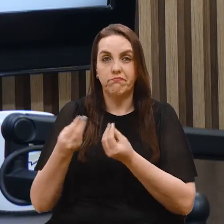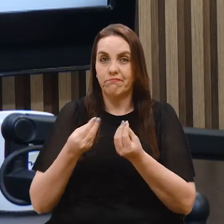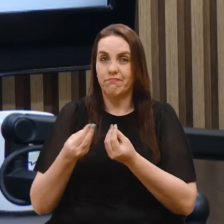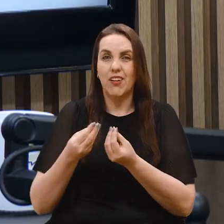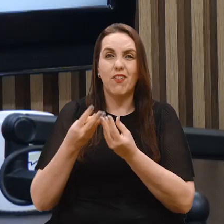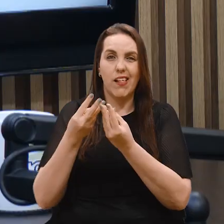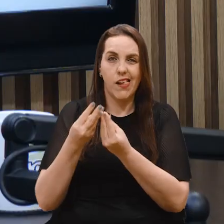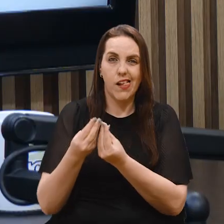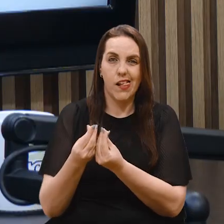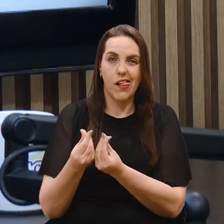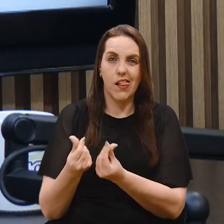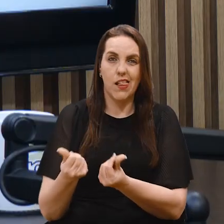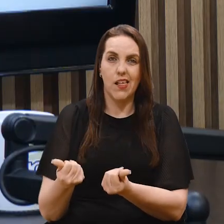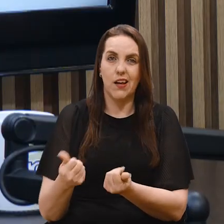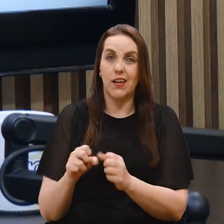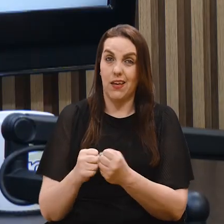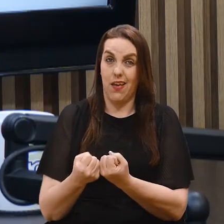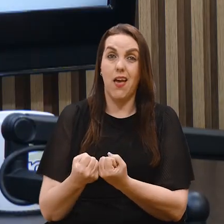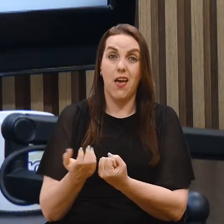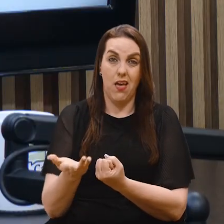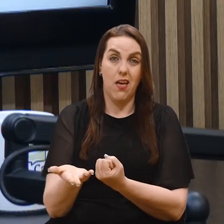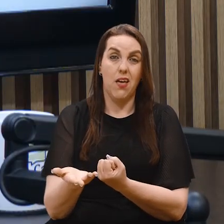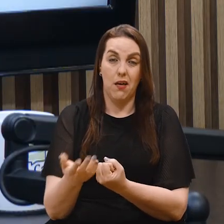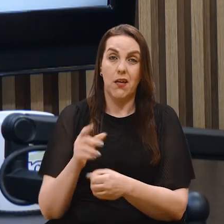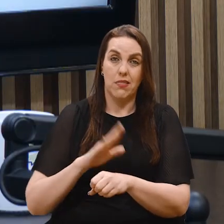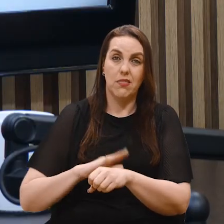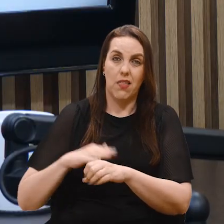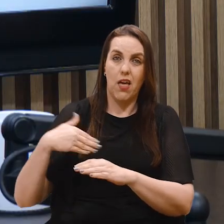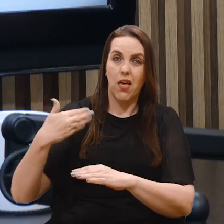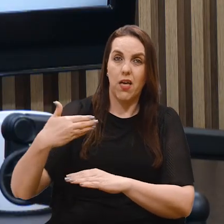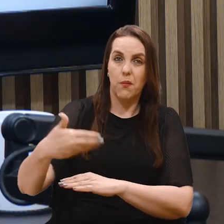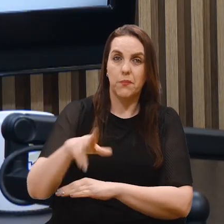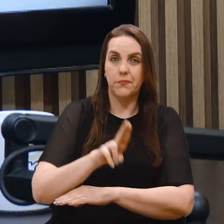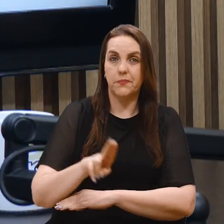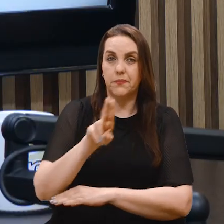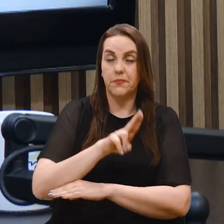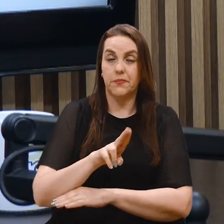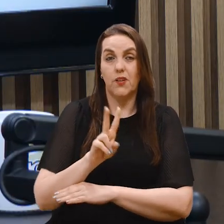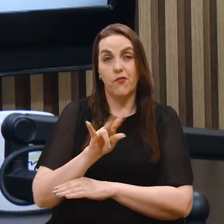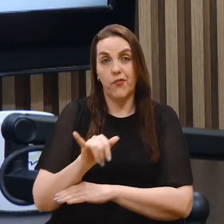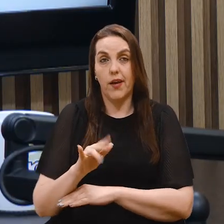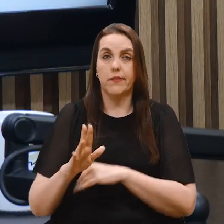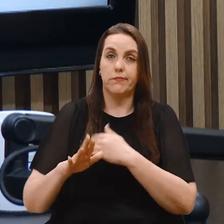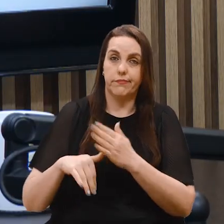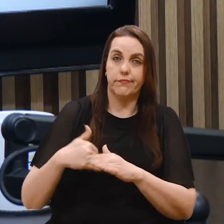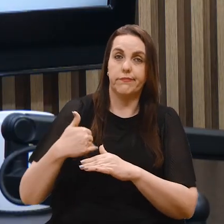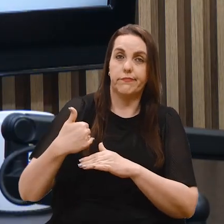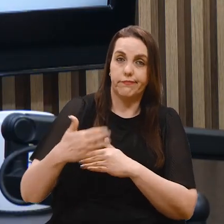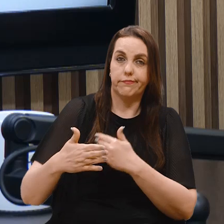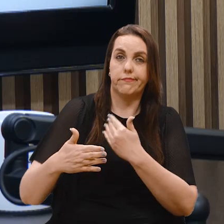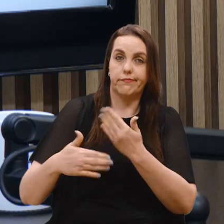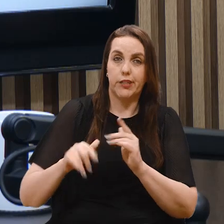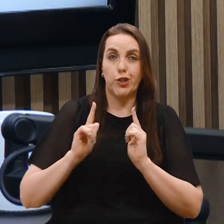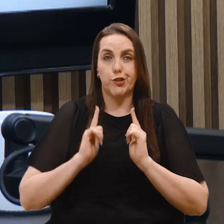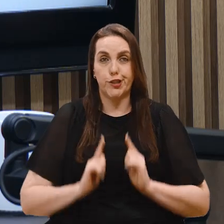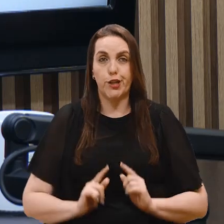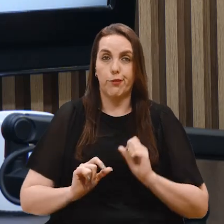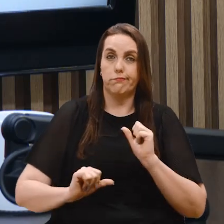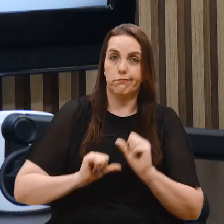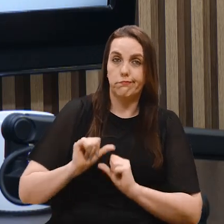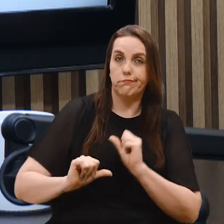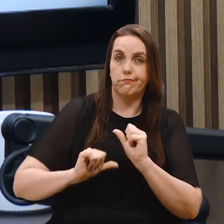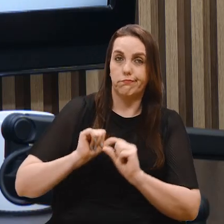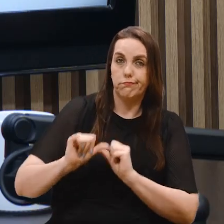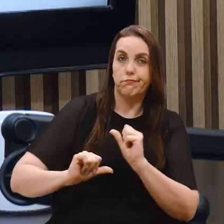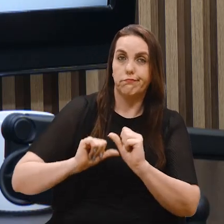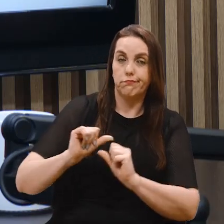deteriorando. Ele tem um tempo de uso, né? E vai deixando, e vai passando gestão, vai trocando gestão e eles